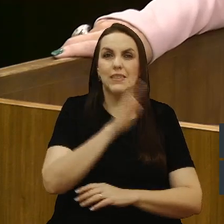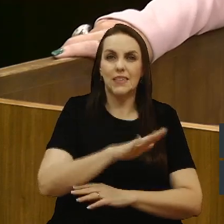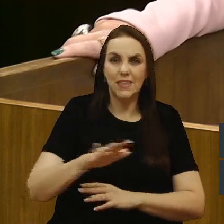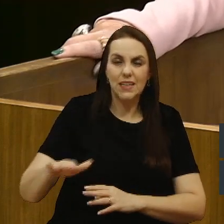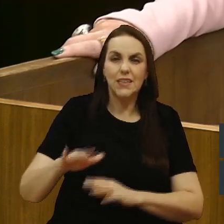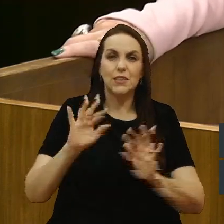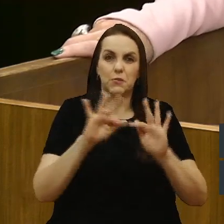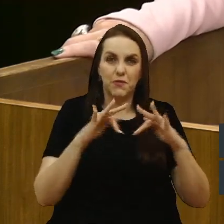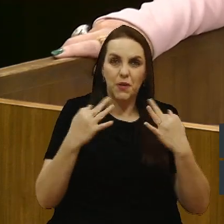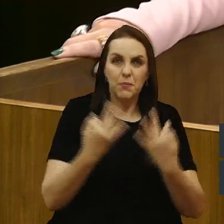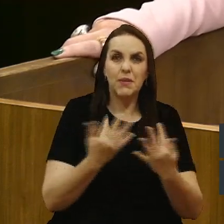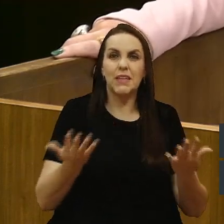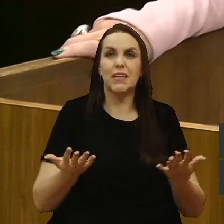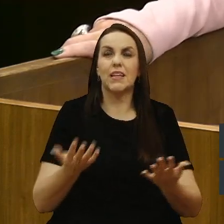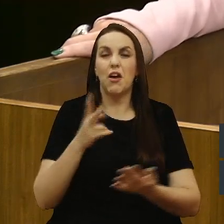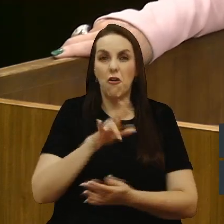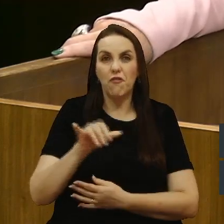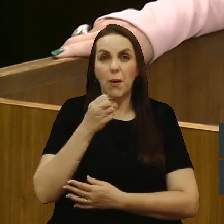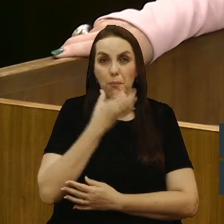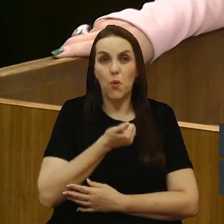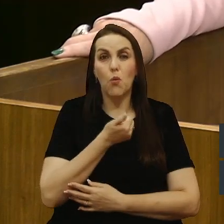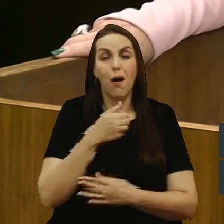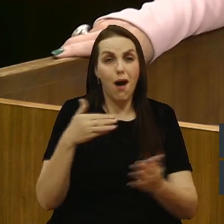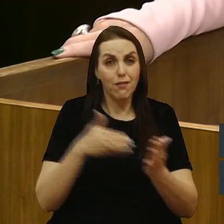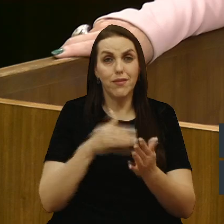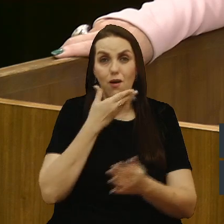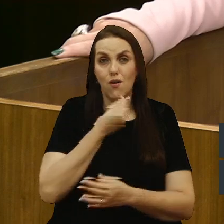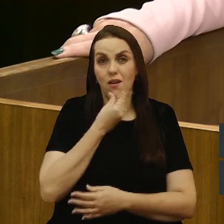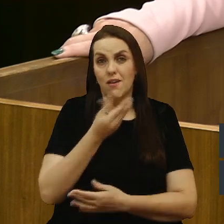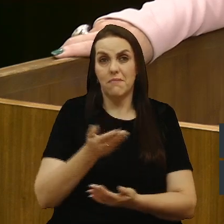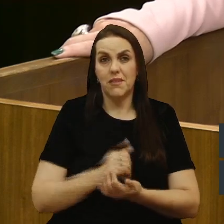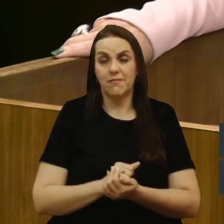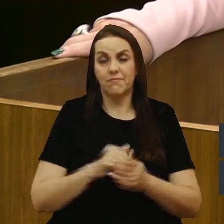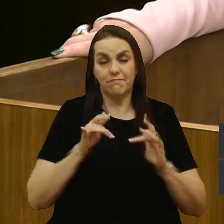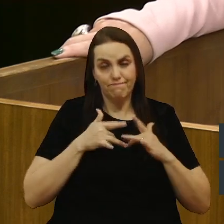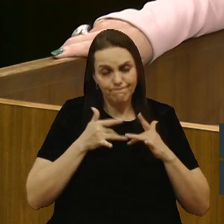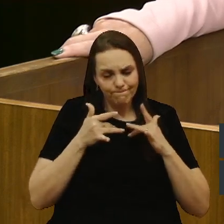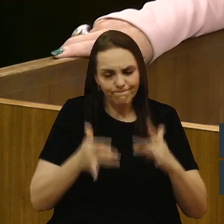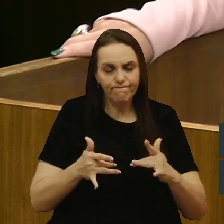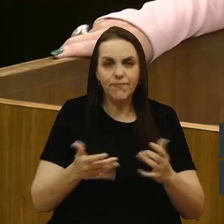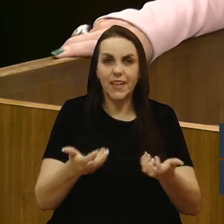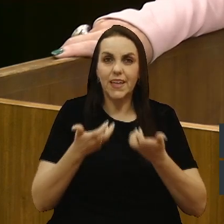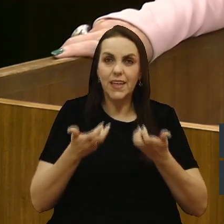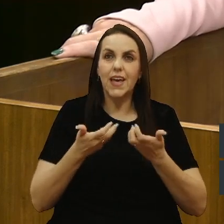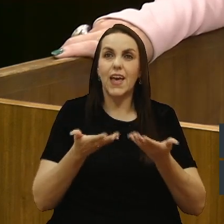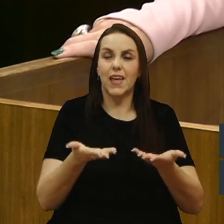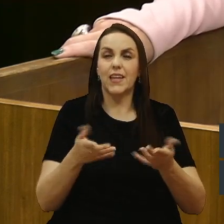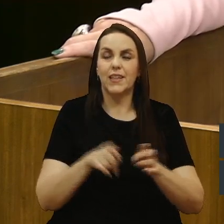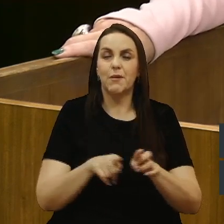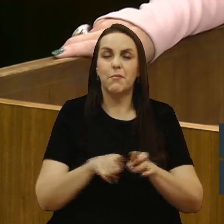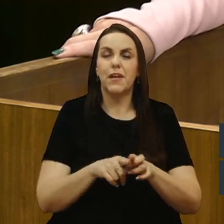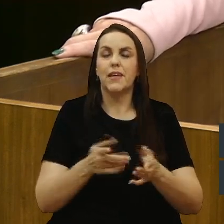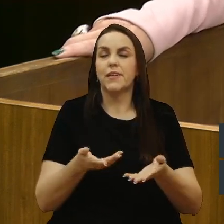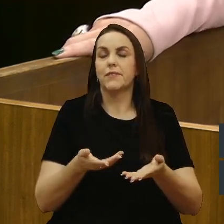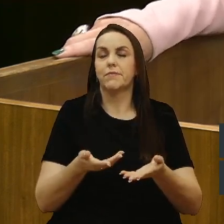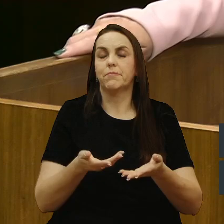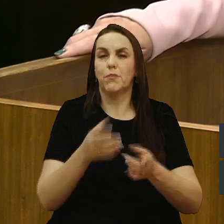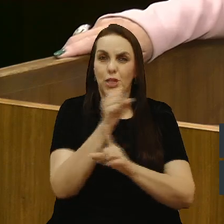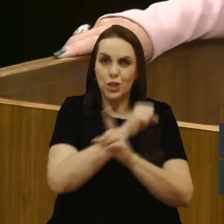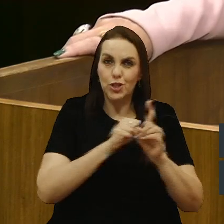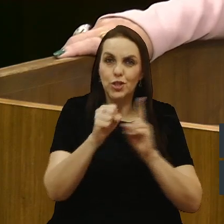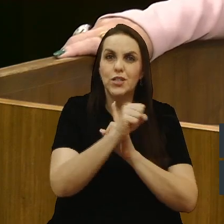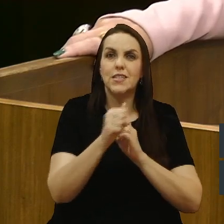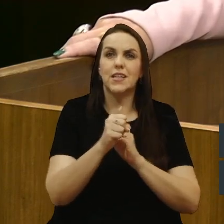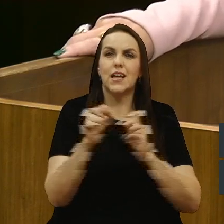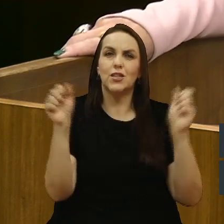para a família, vai ser bom até para os homens que são solidários, que querem uma sociedade